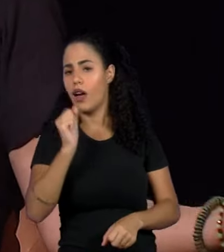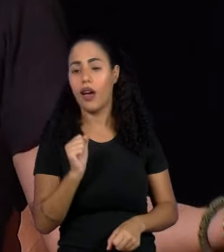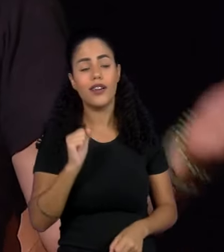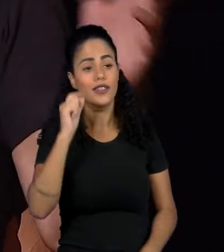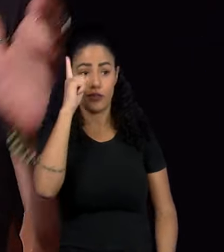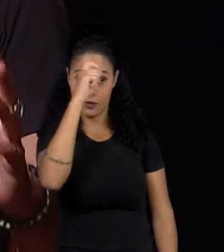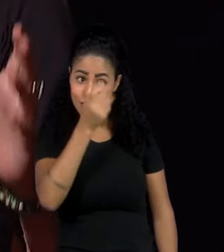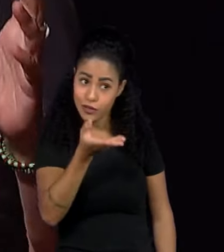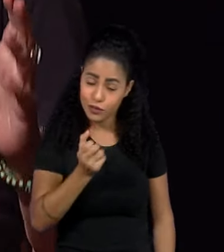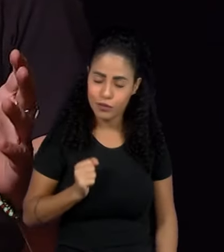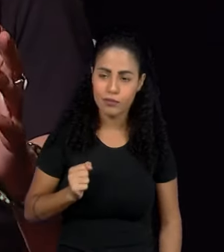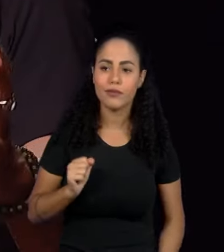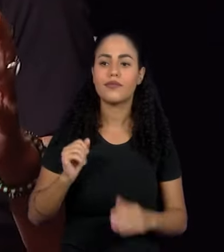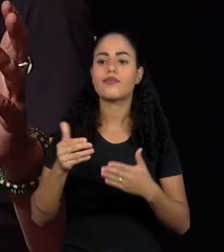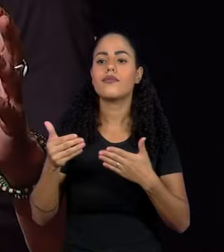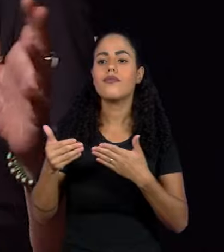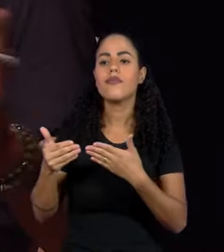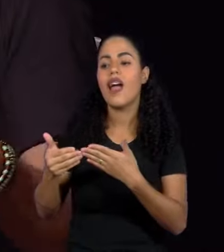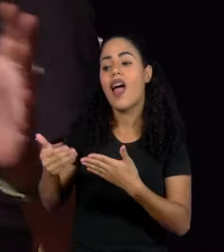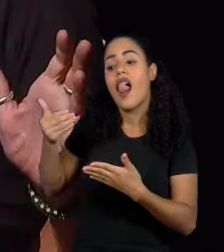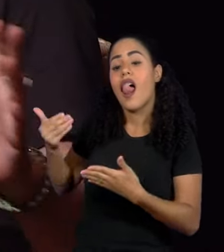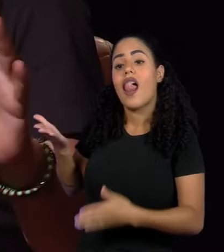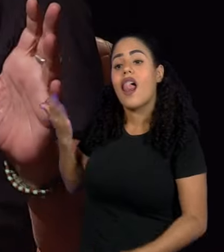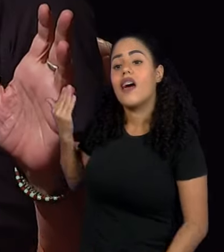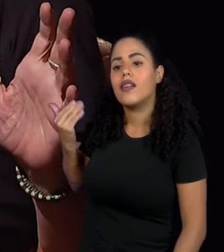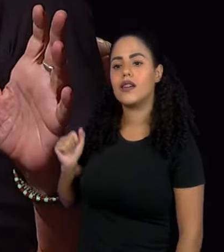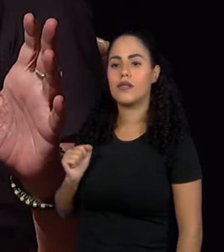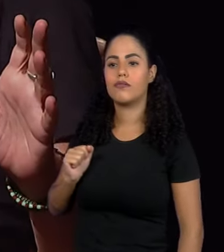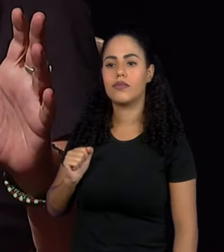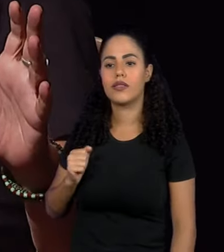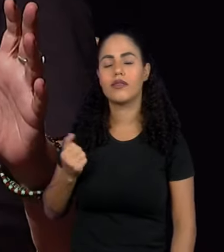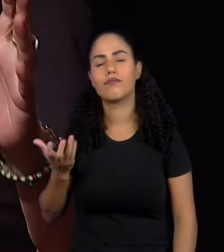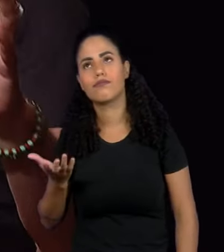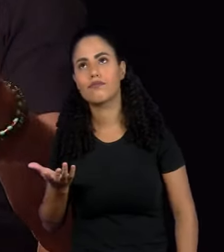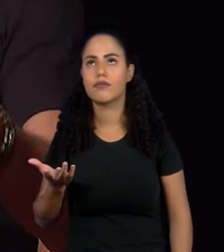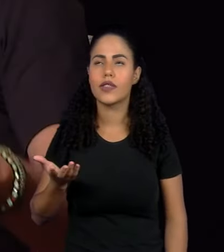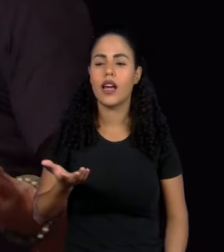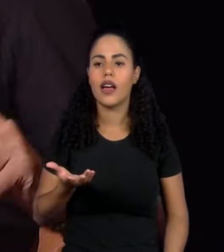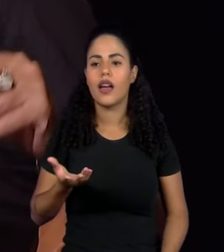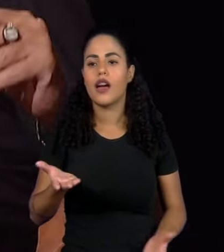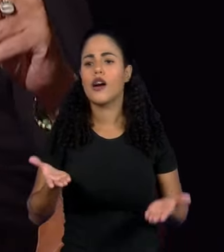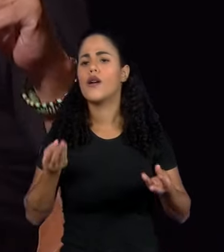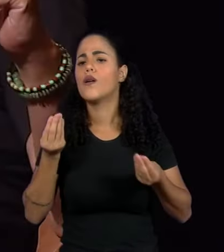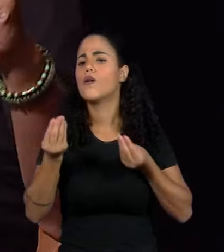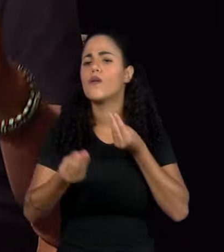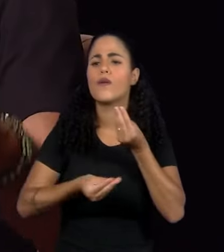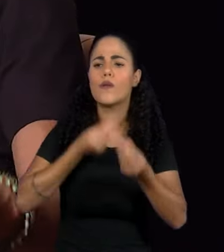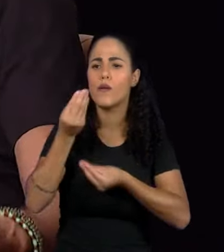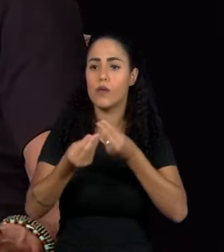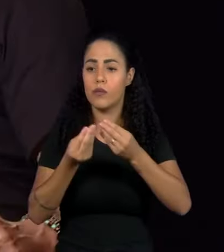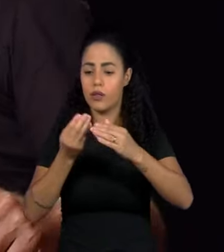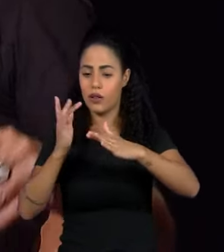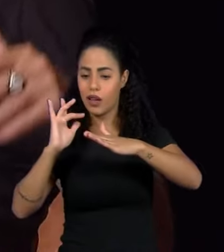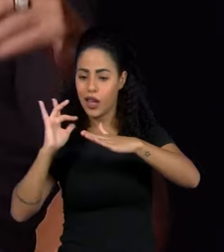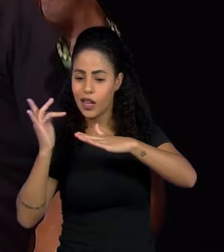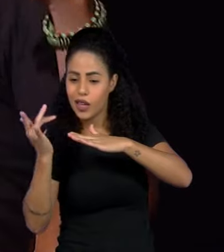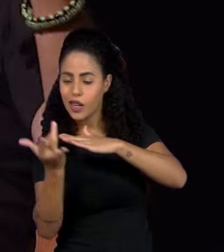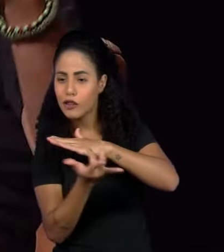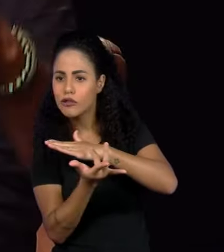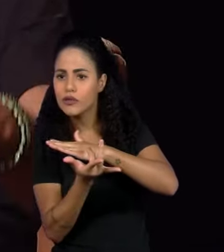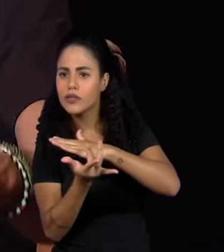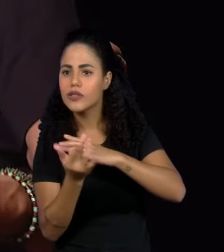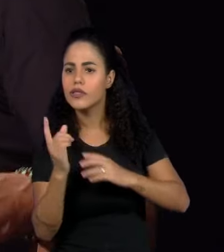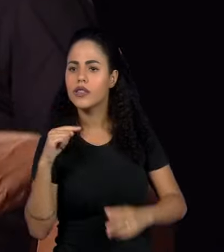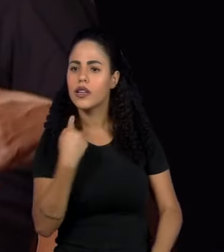o que acontece? Na época não era tanto. Na época, agora, com o advento das redes sociais, a